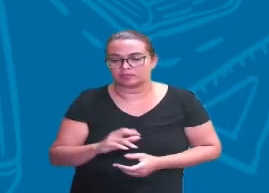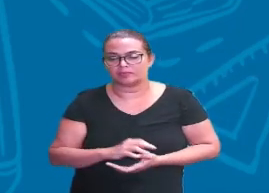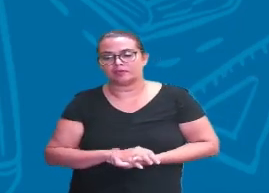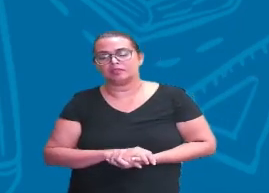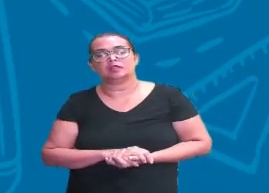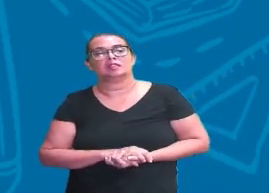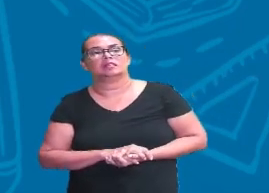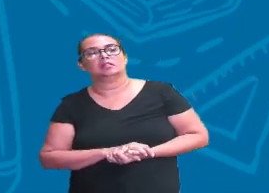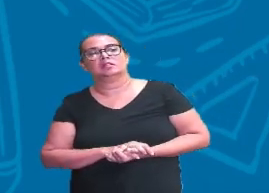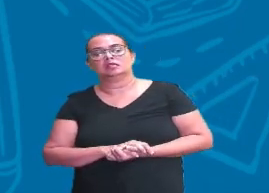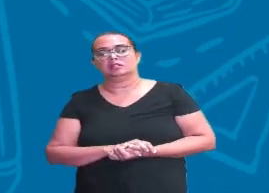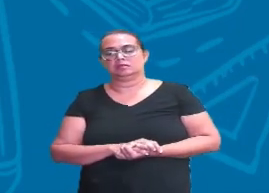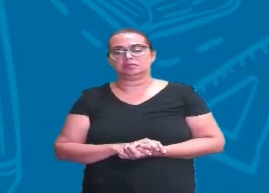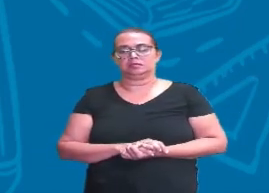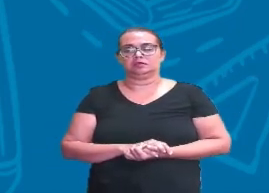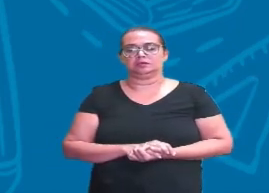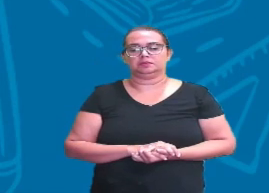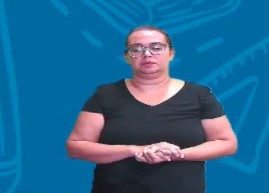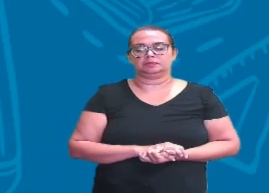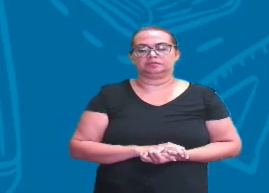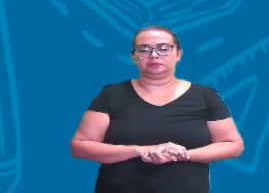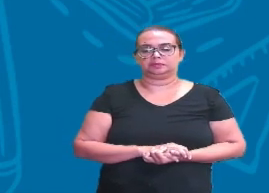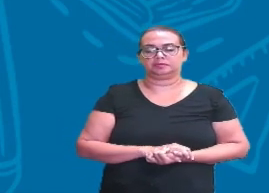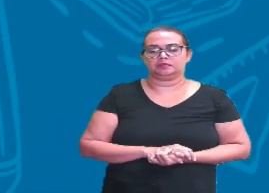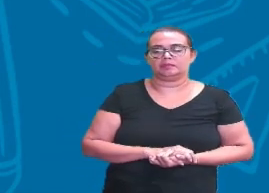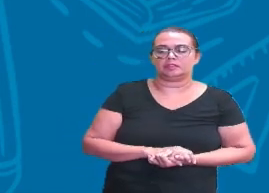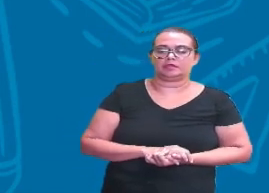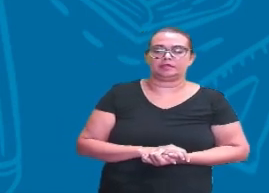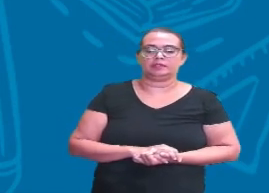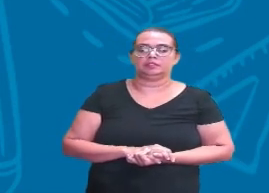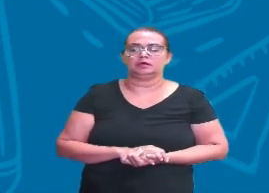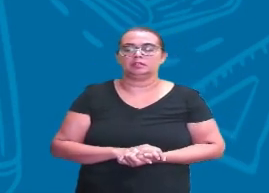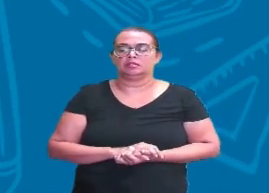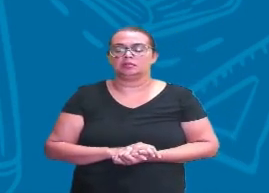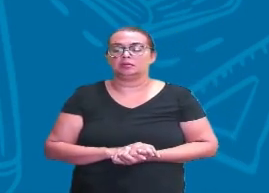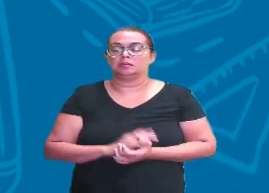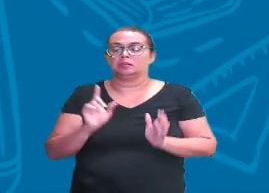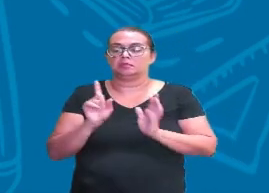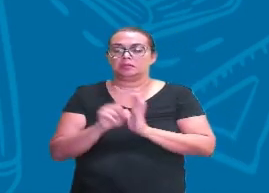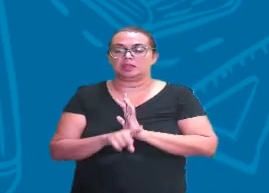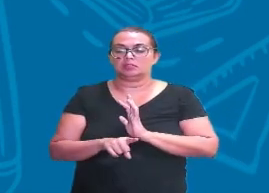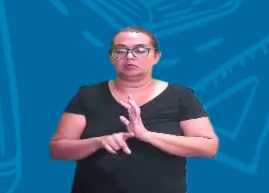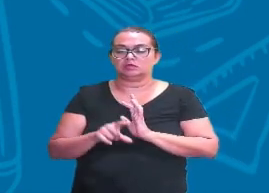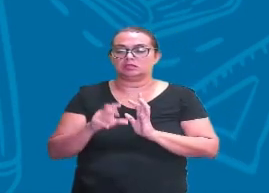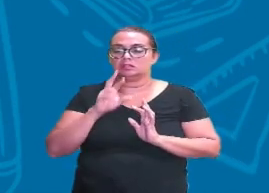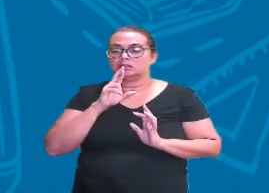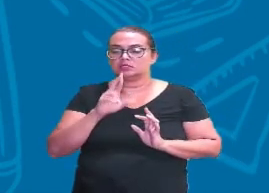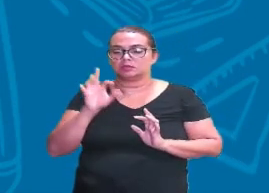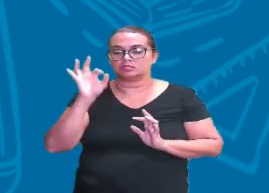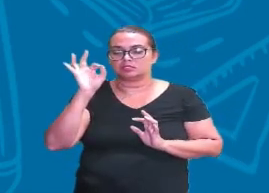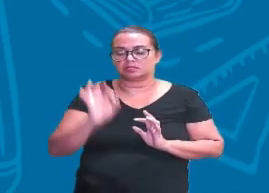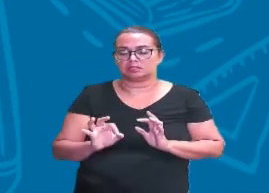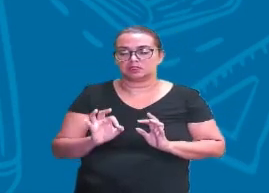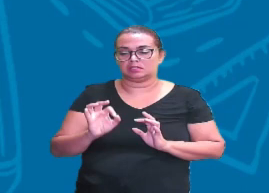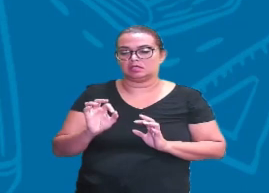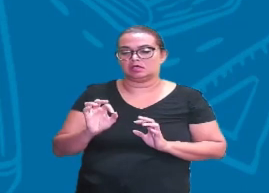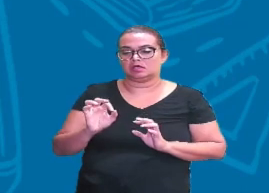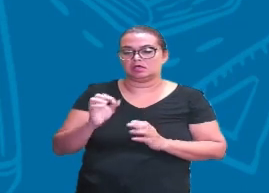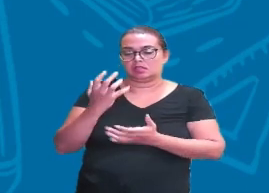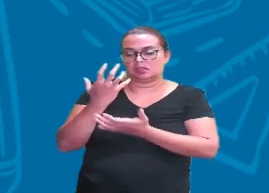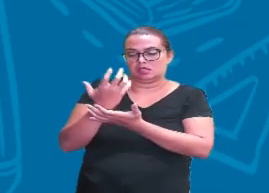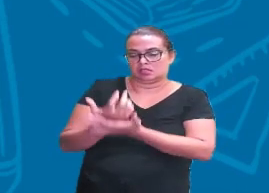Chega junto comigo aqui. Ó, no primeiro é o seguinte, marque a alternativa correta a respeito da gravidade zero. Lembra que eu falei